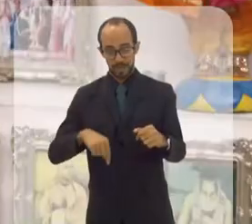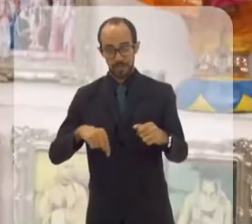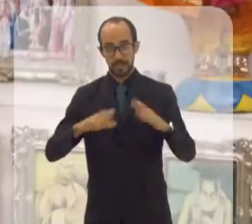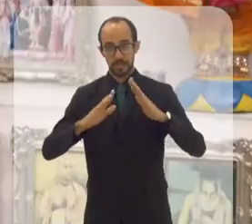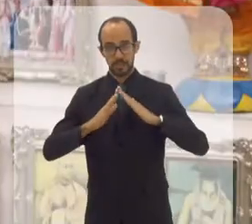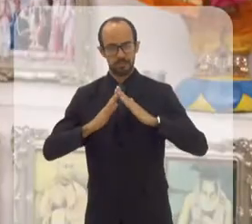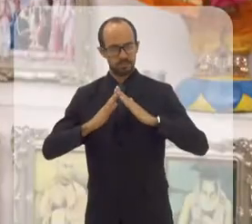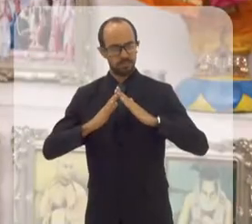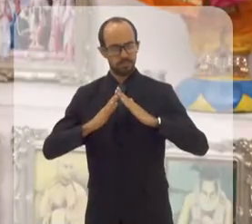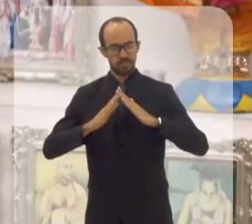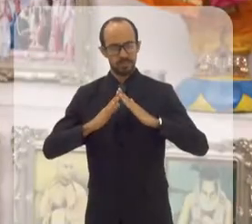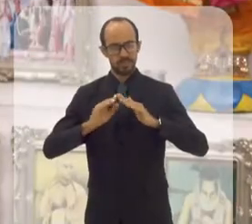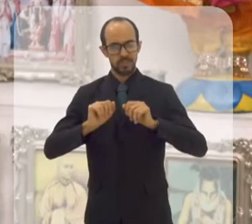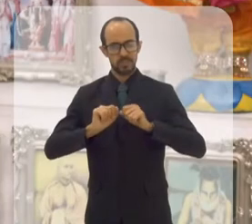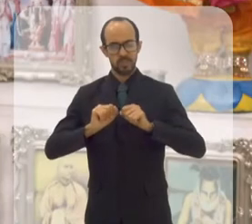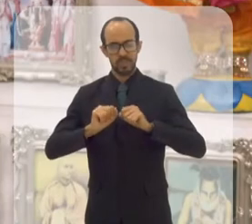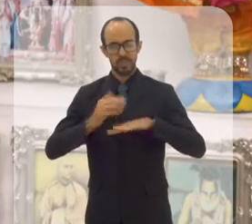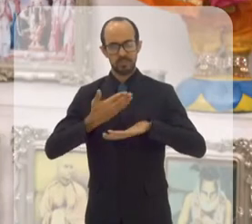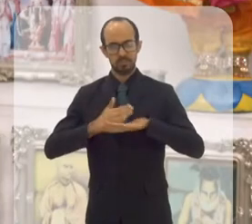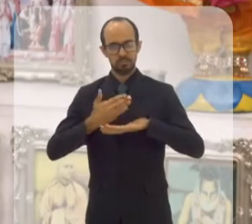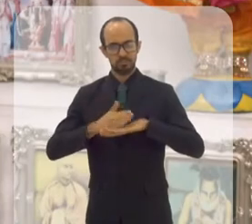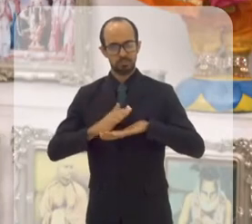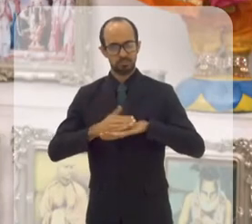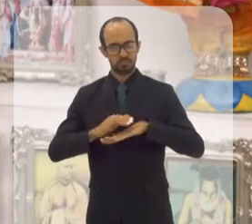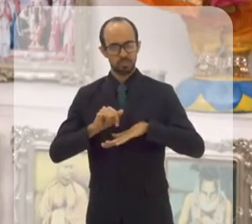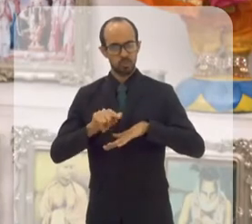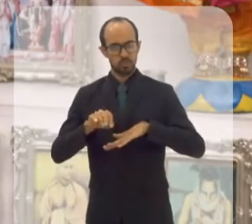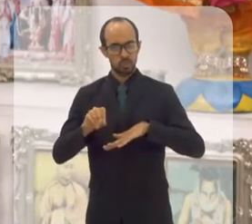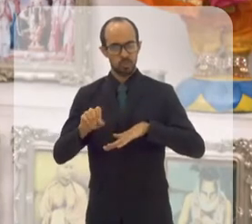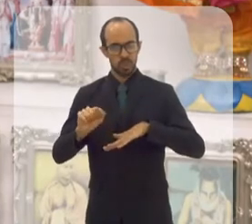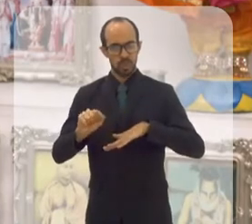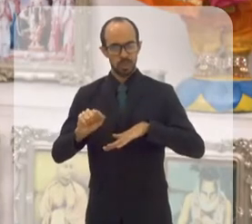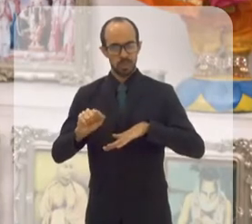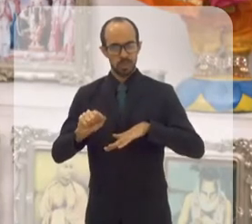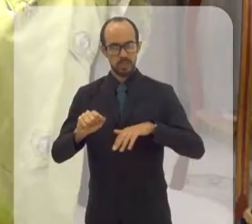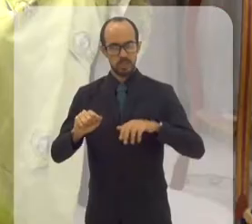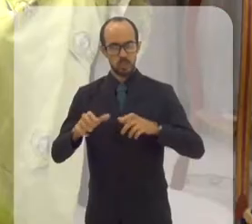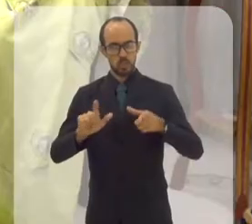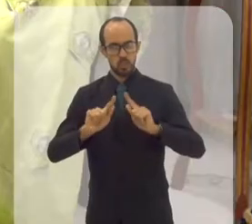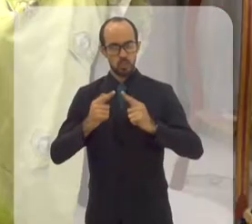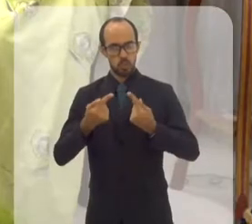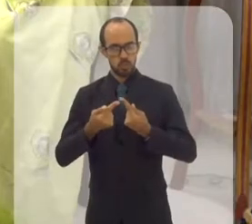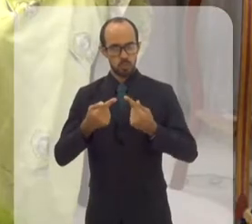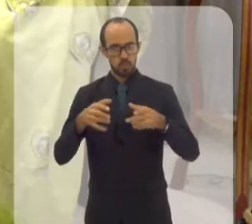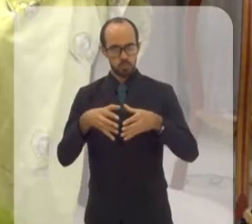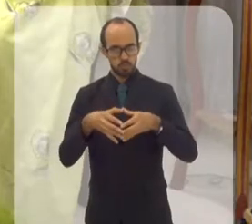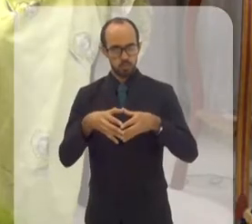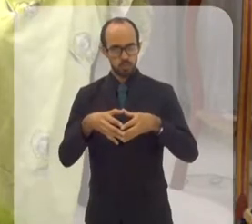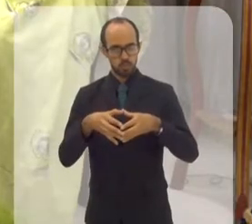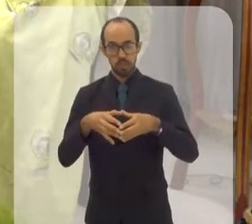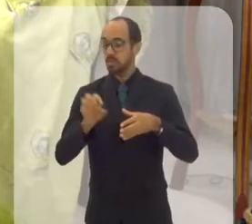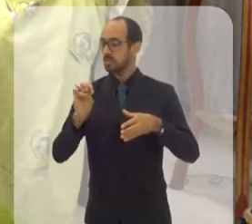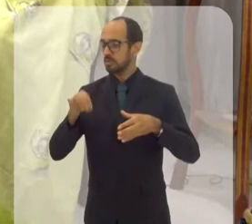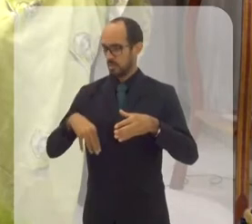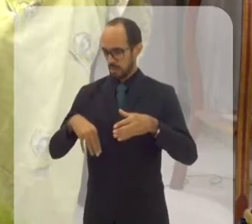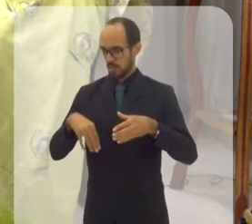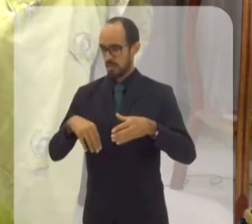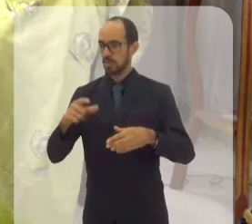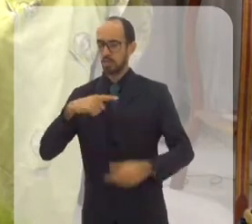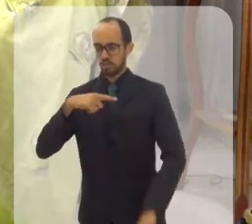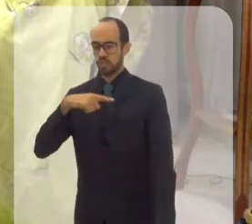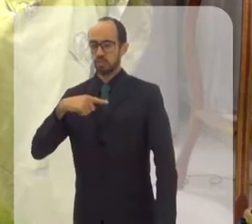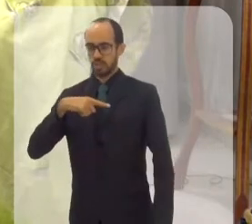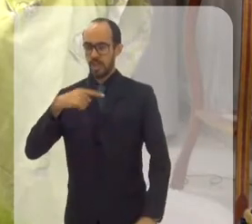Vocês aqui no templo, vocês fazem a prática do yoga em grupo? Sim, a gente faz, principalmente